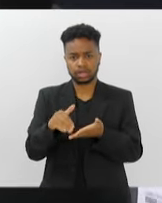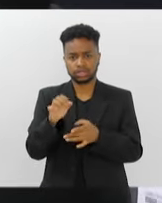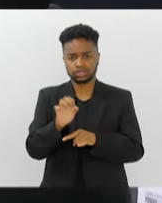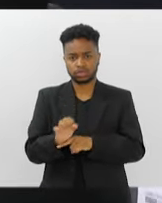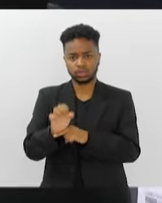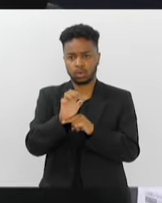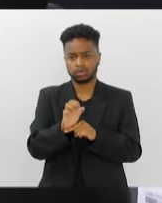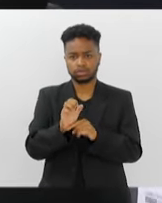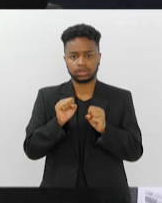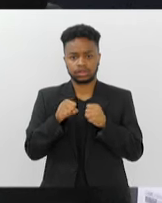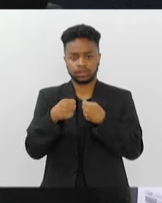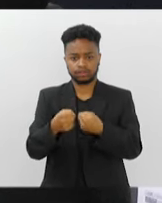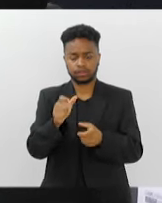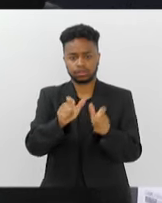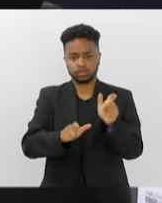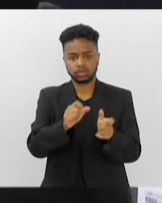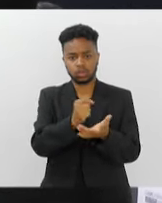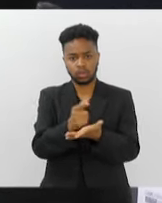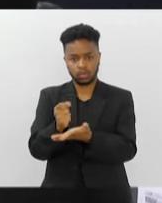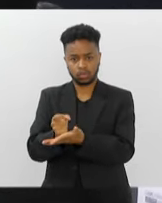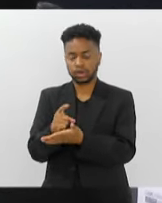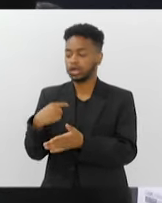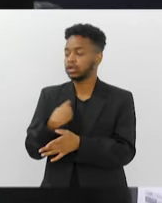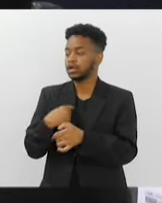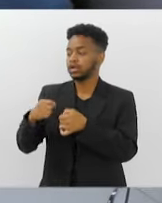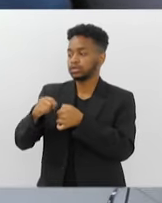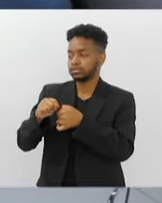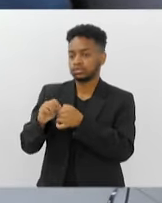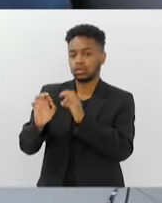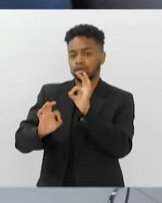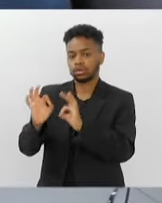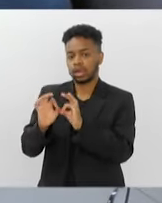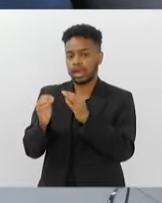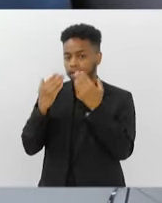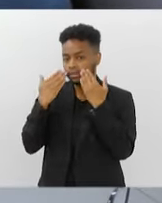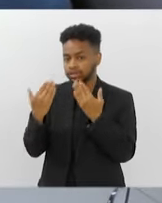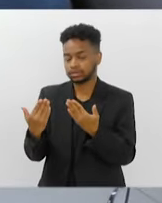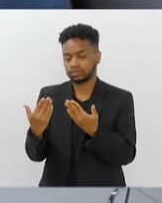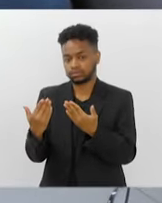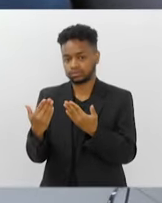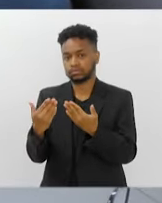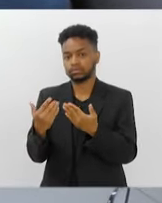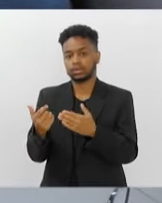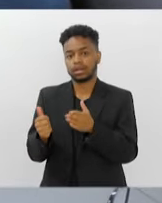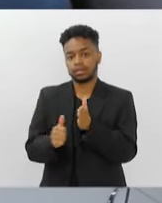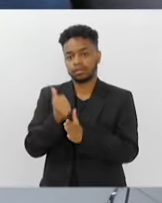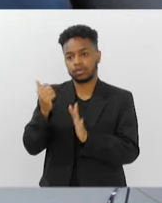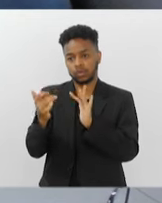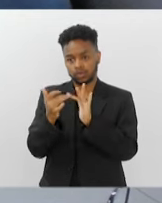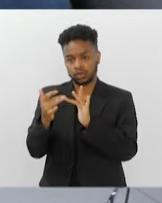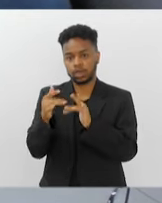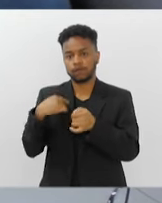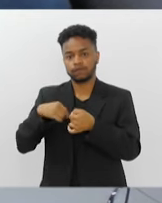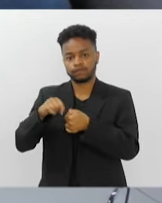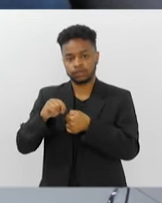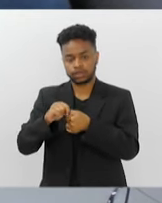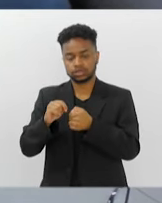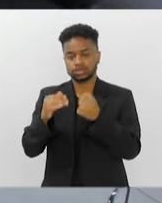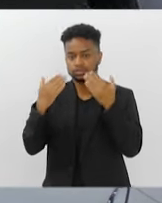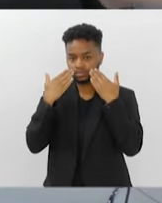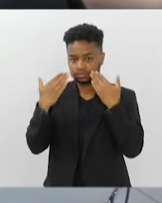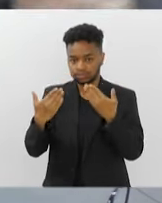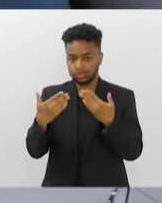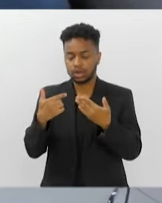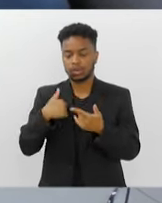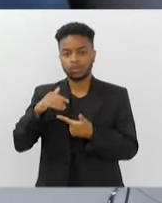Consumidor Presidente nós fizemos uma apresentação né No primeiro contato eu fiz uma apresentação ao